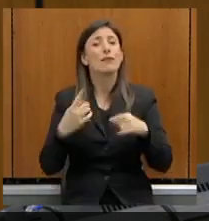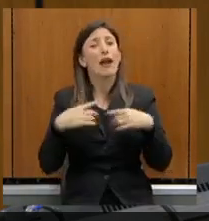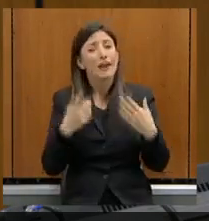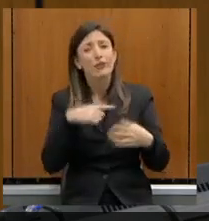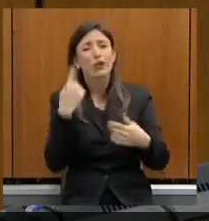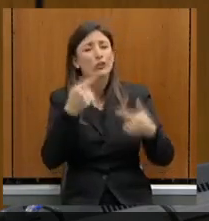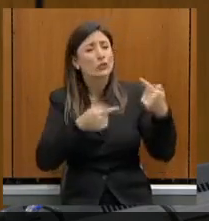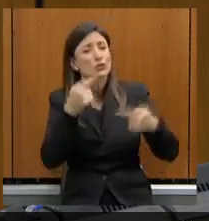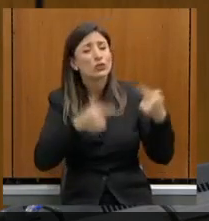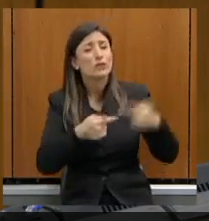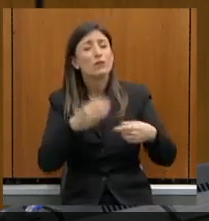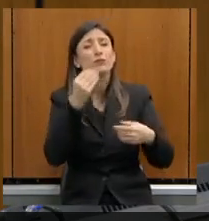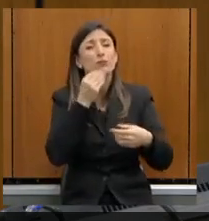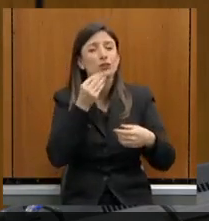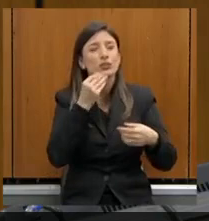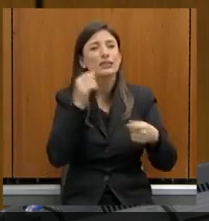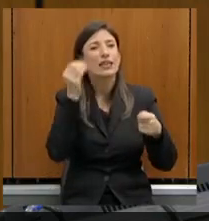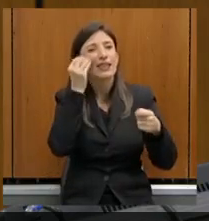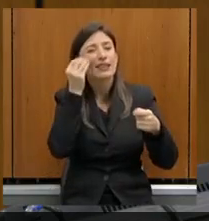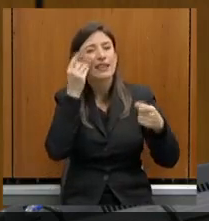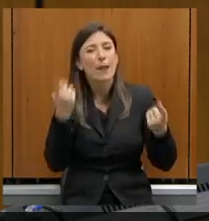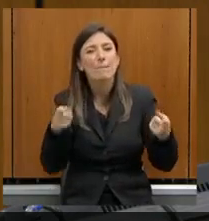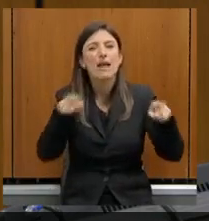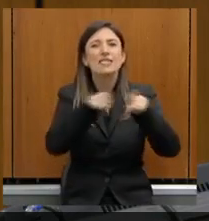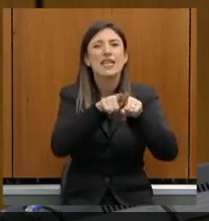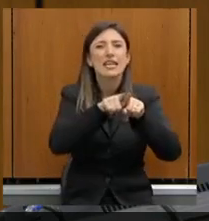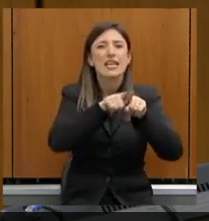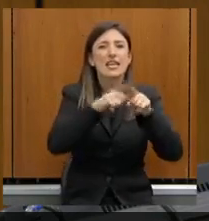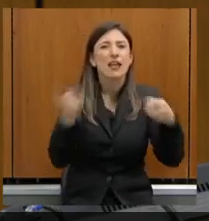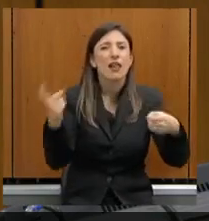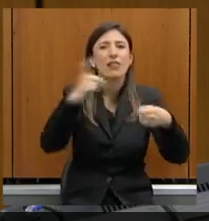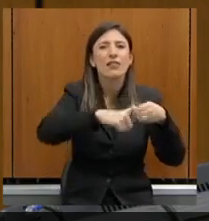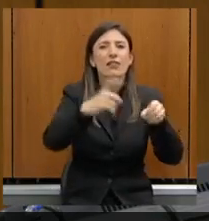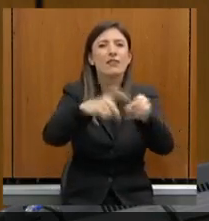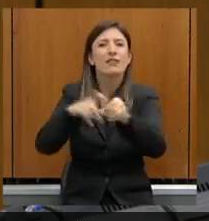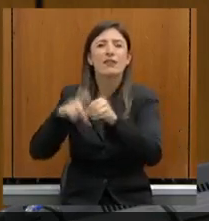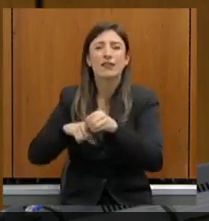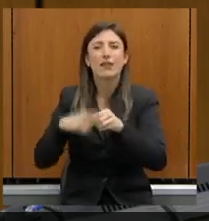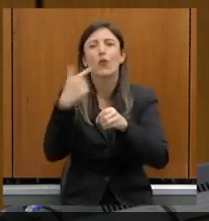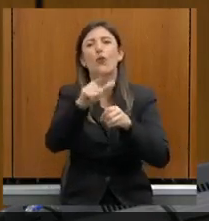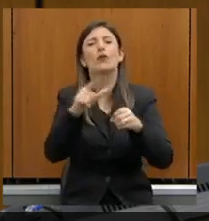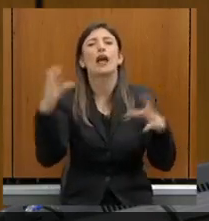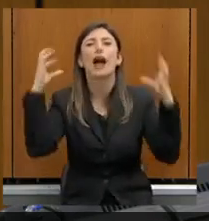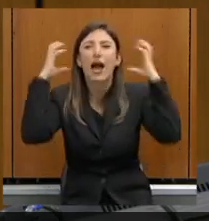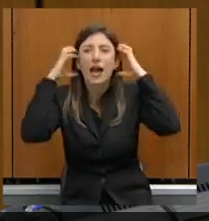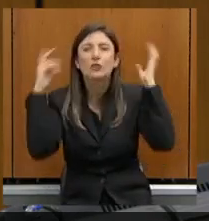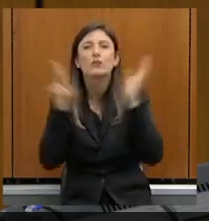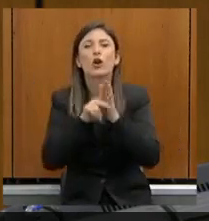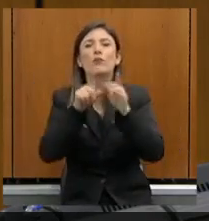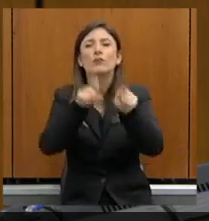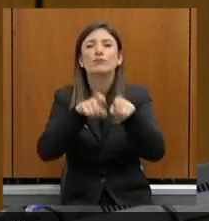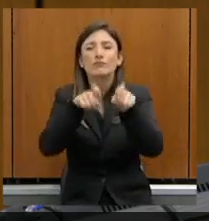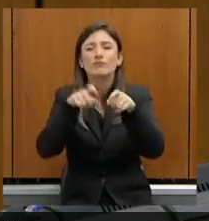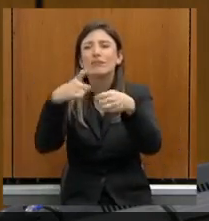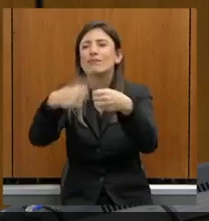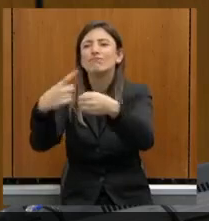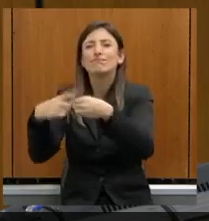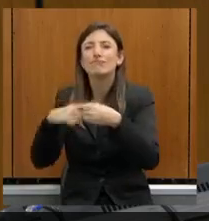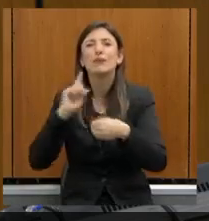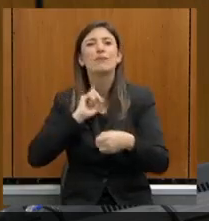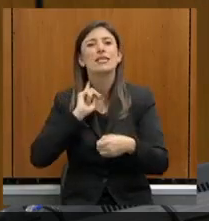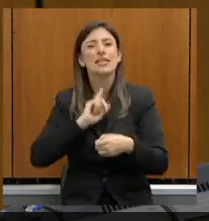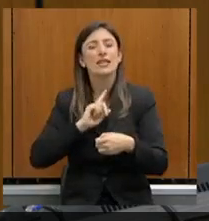parcerias com as rádios comunitárias no interior de Minas, para que assim pudesse retransmitir alguns